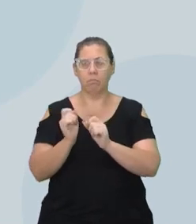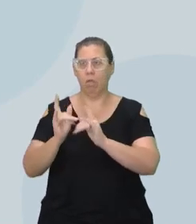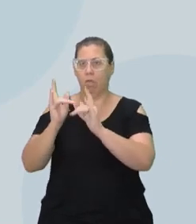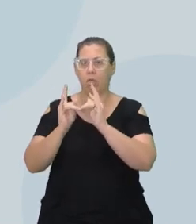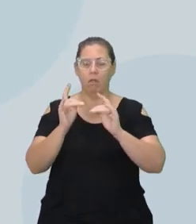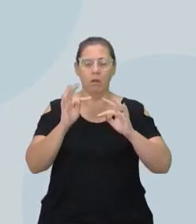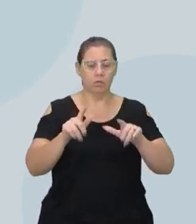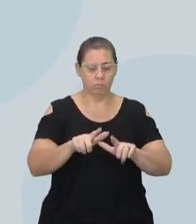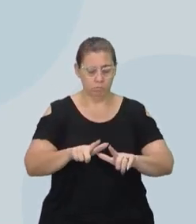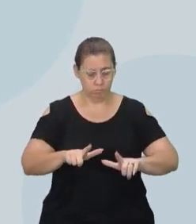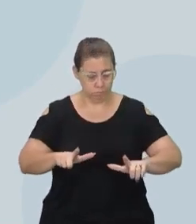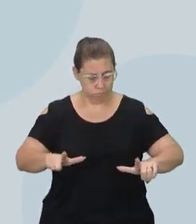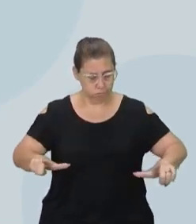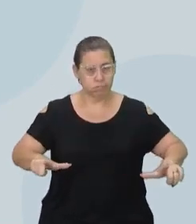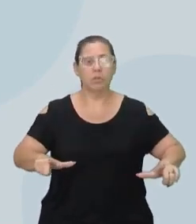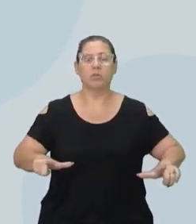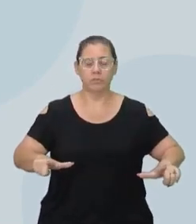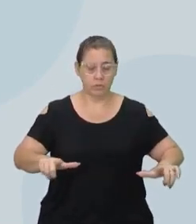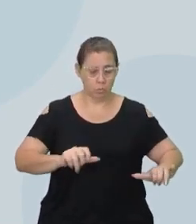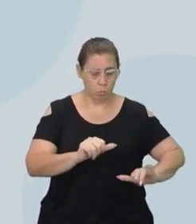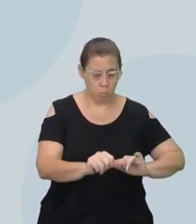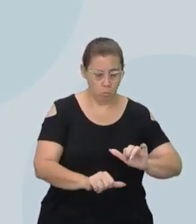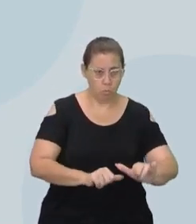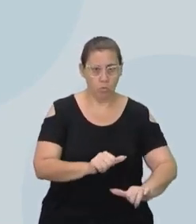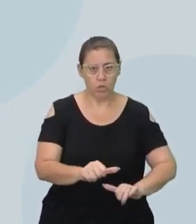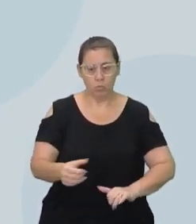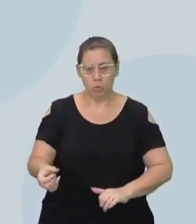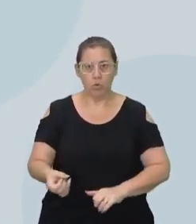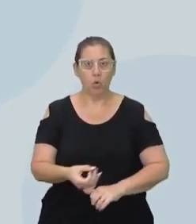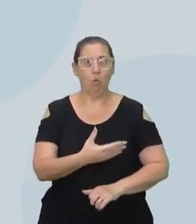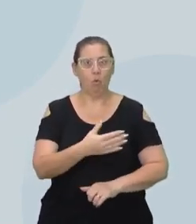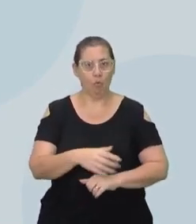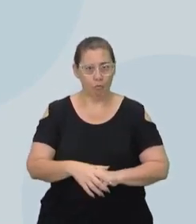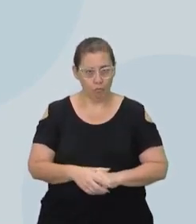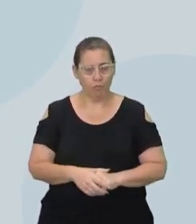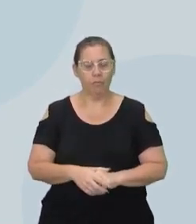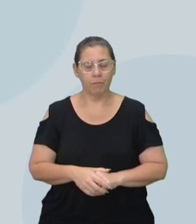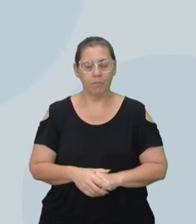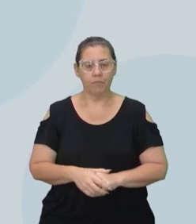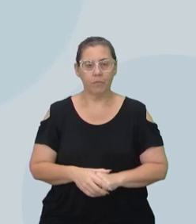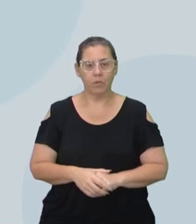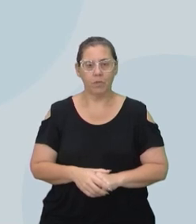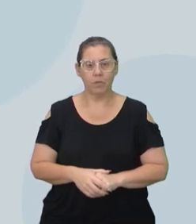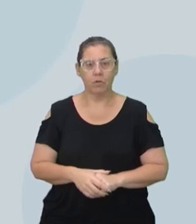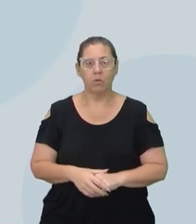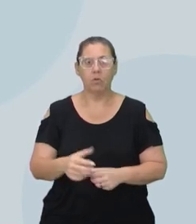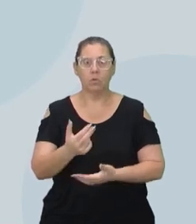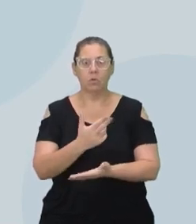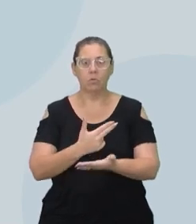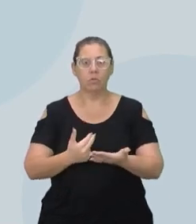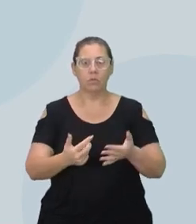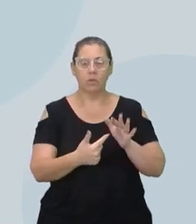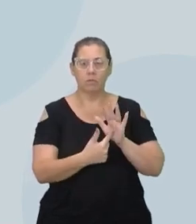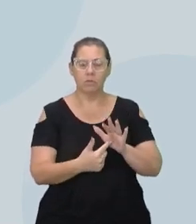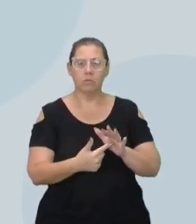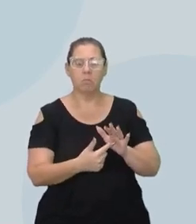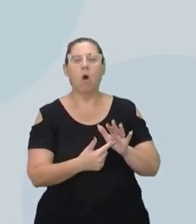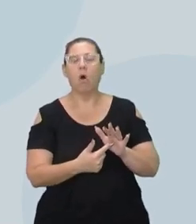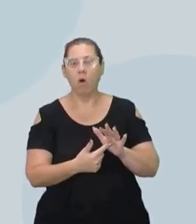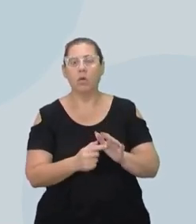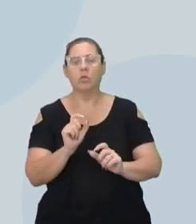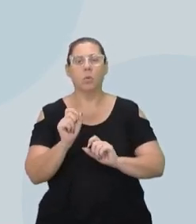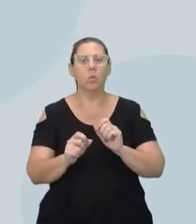todo o piso de madeira do palco será trocado por um novo. A figura abaixo representa um esboço do